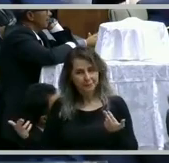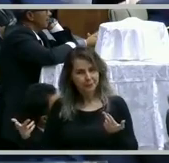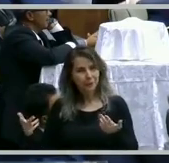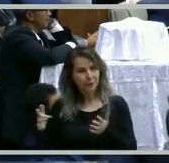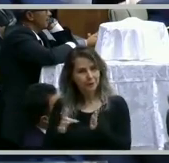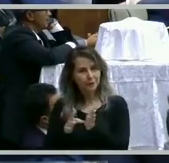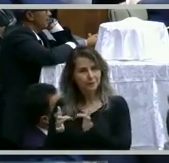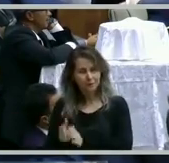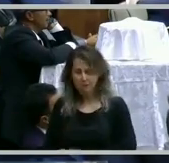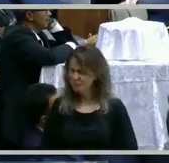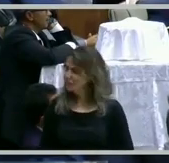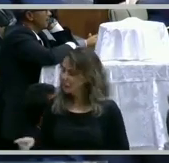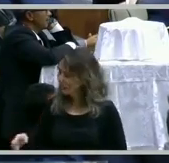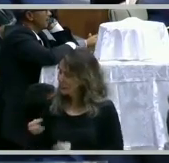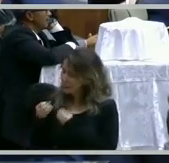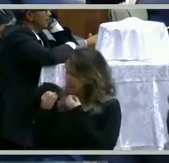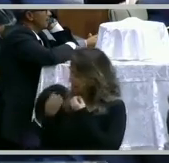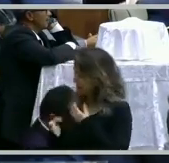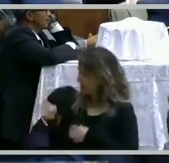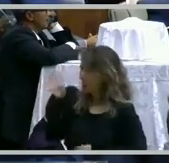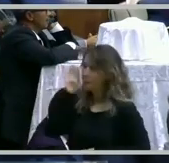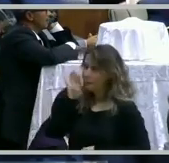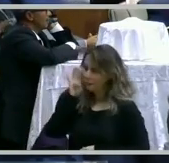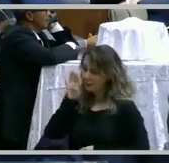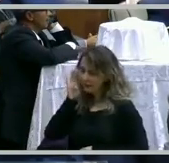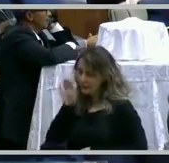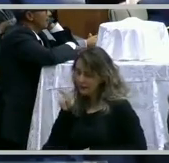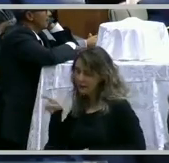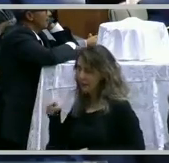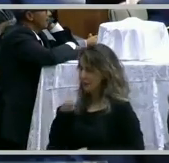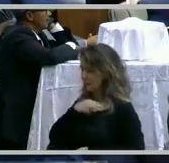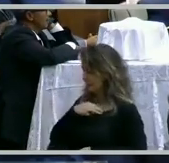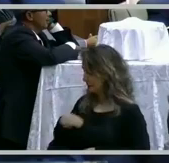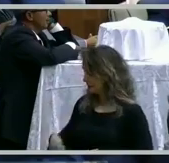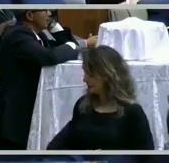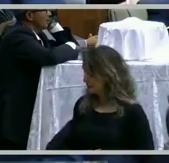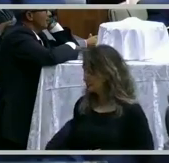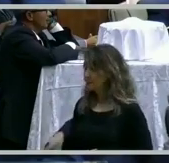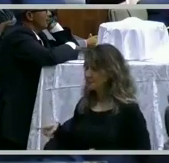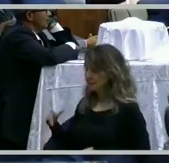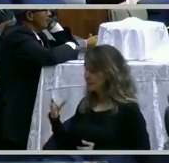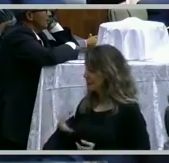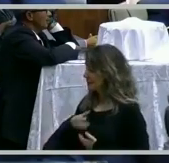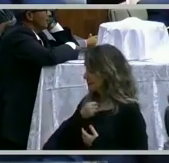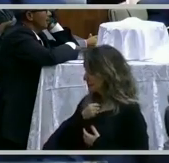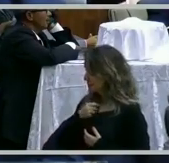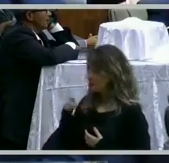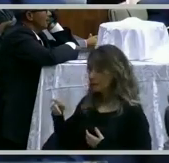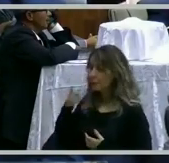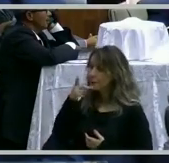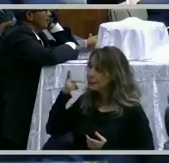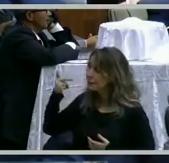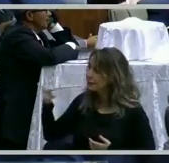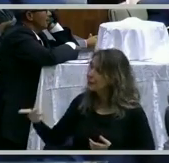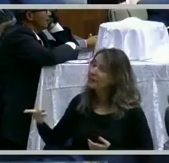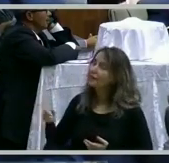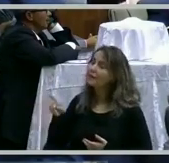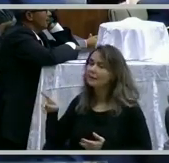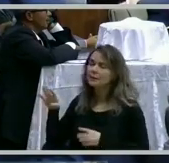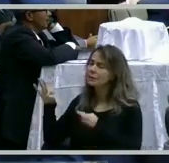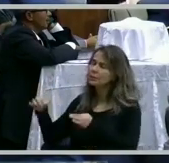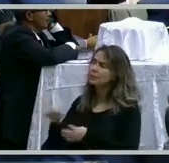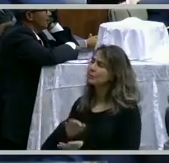legal, você é uma bênção, você é o Messias, você é o nosso Salvador, você é um profeta, você é